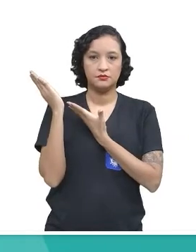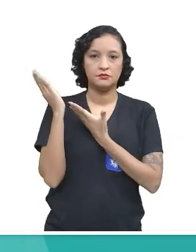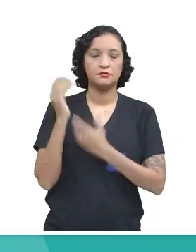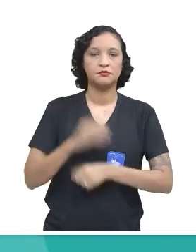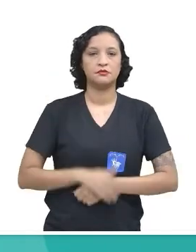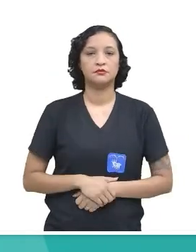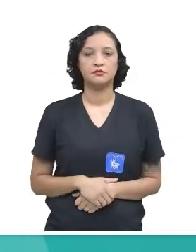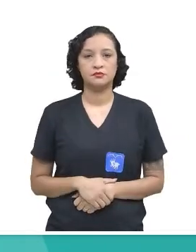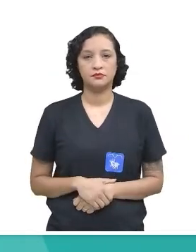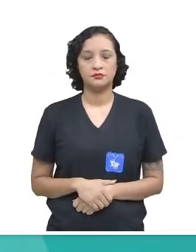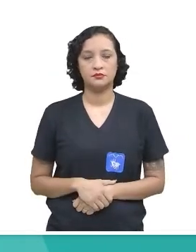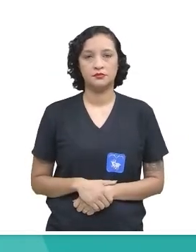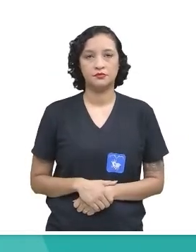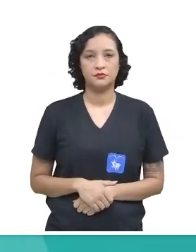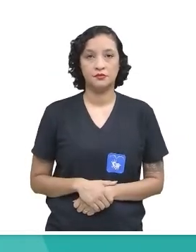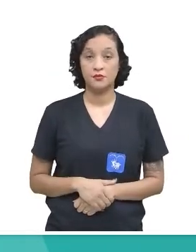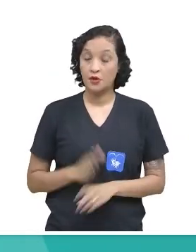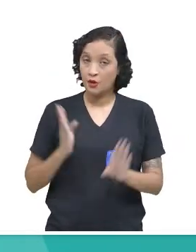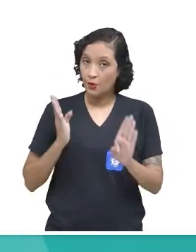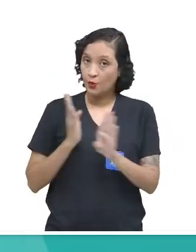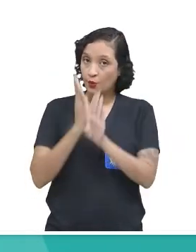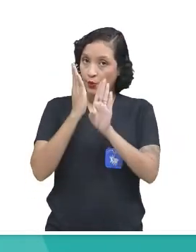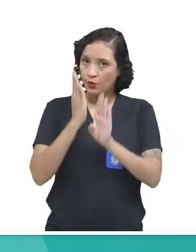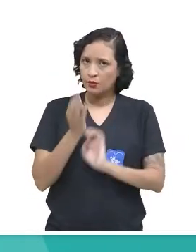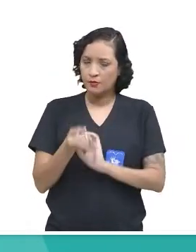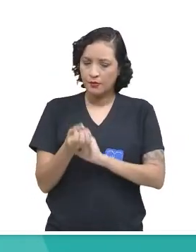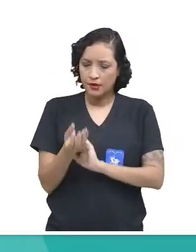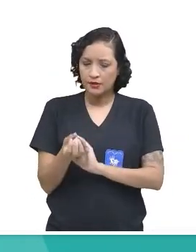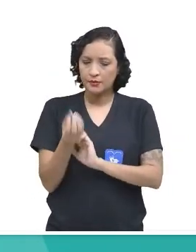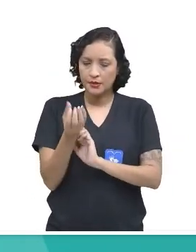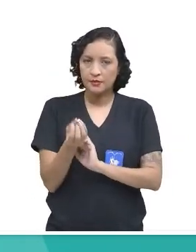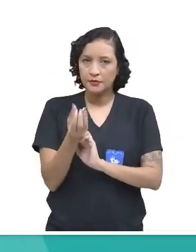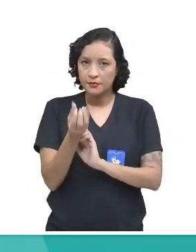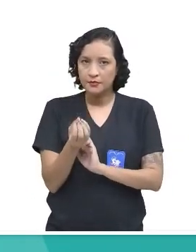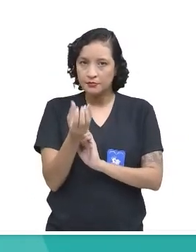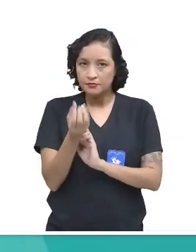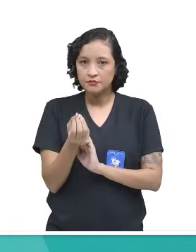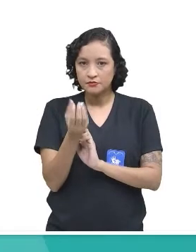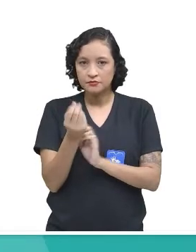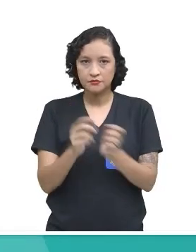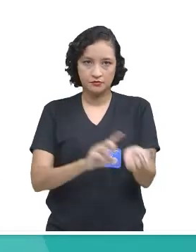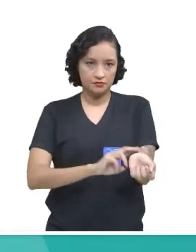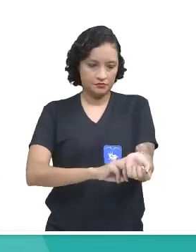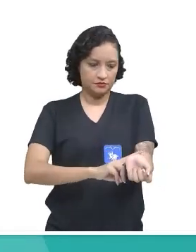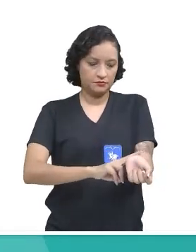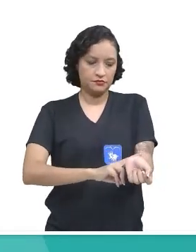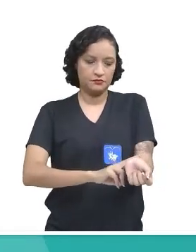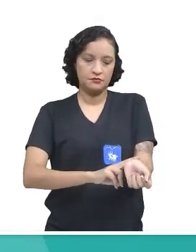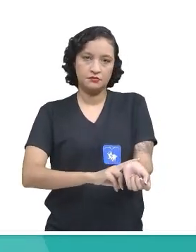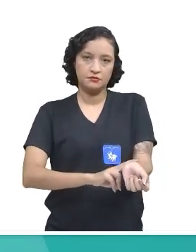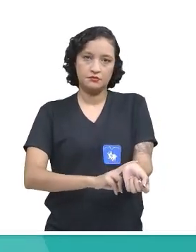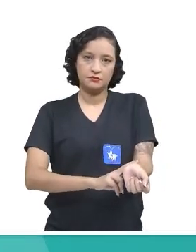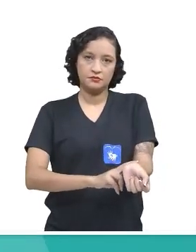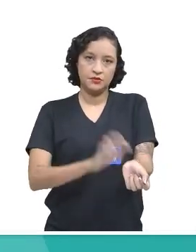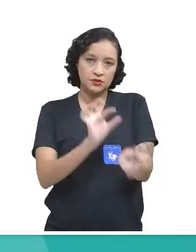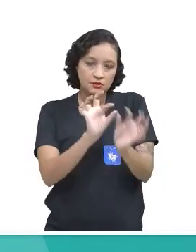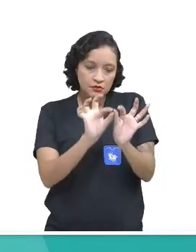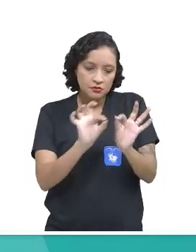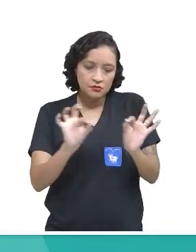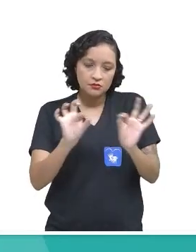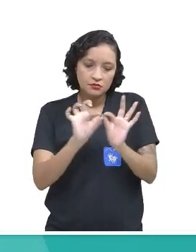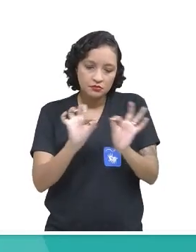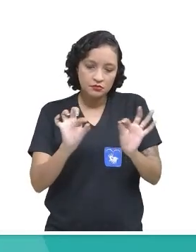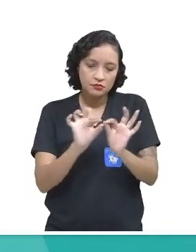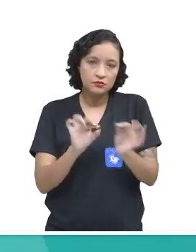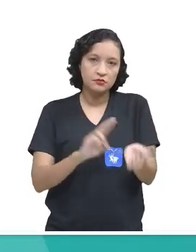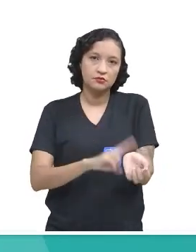e a partir do momento que você localiza essa pulsação, porque tem uma artéria, você coloca toda a artéria, ela pulsa, aí você